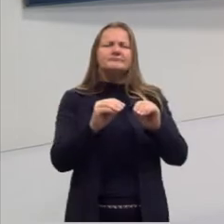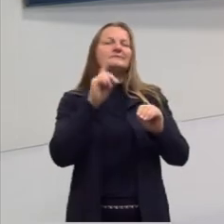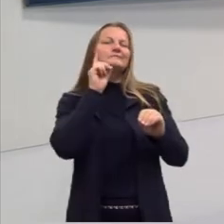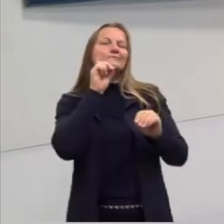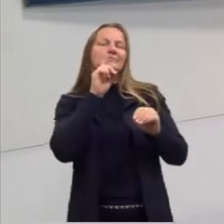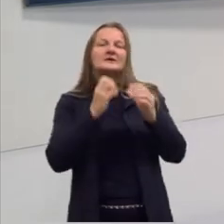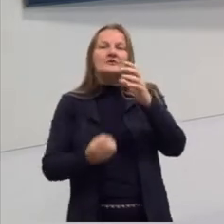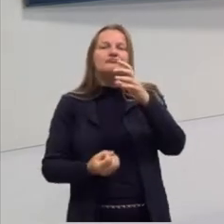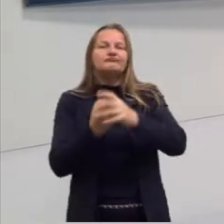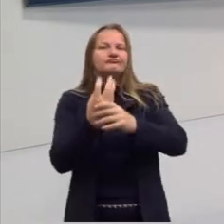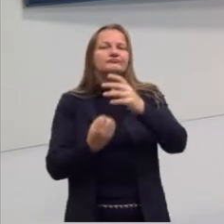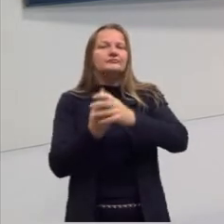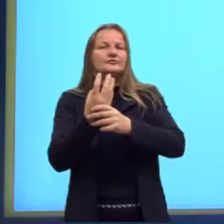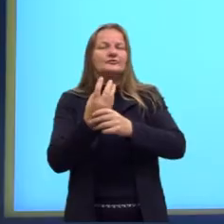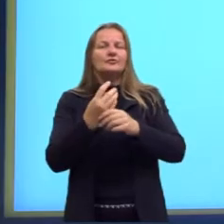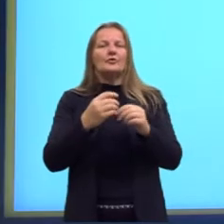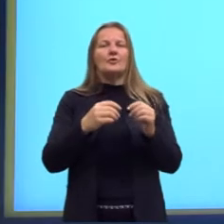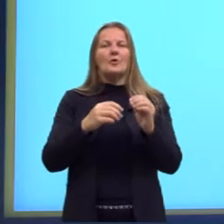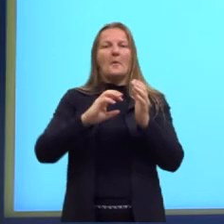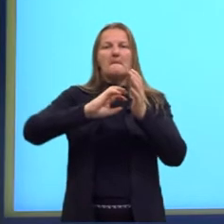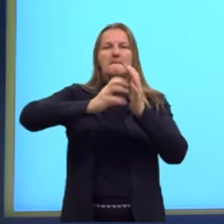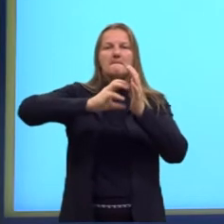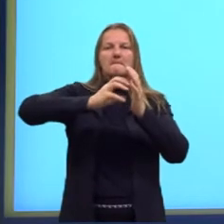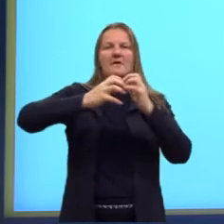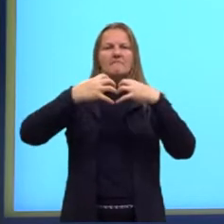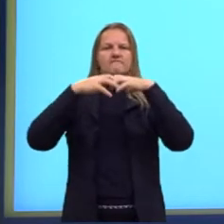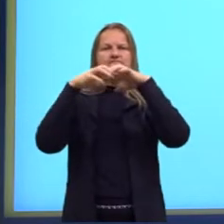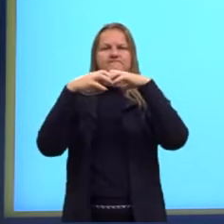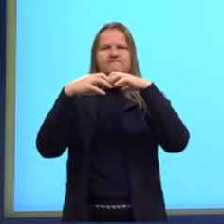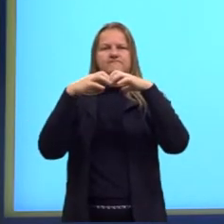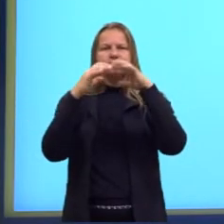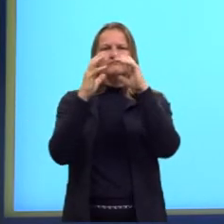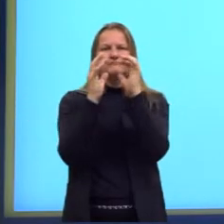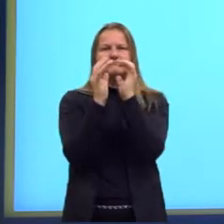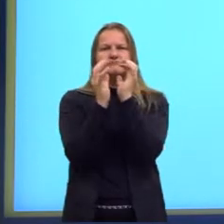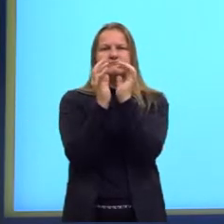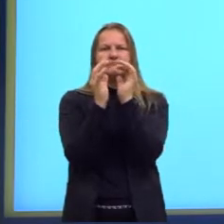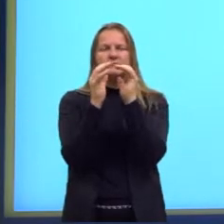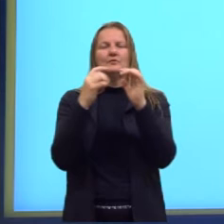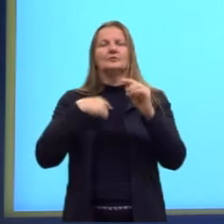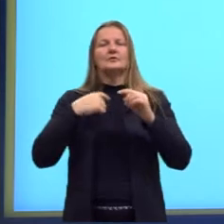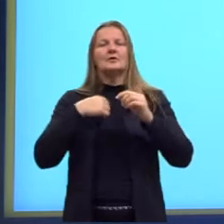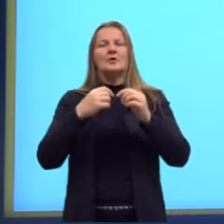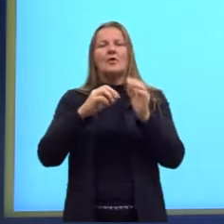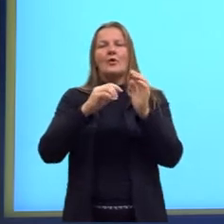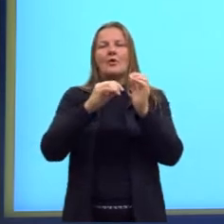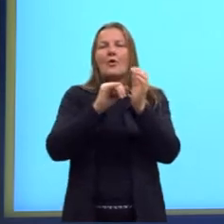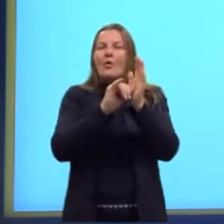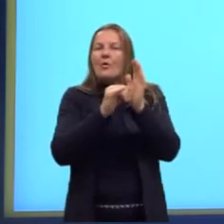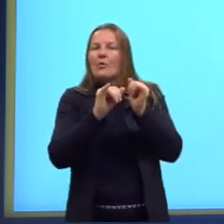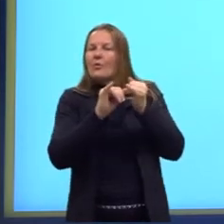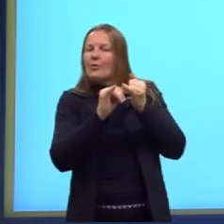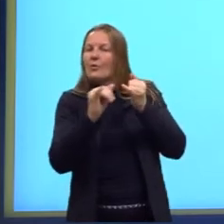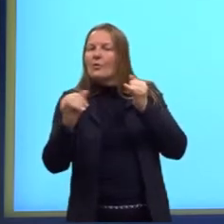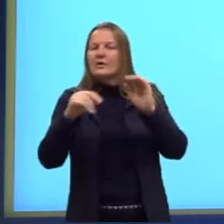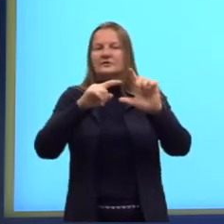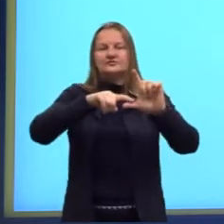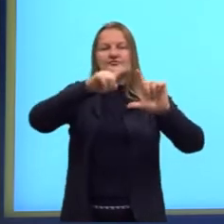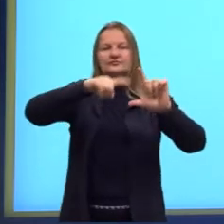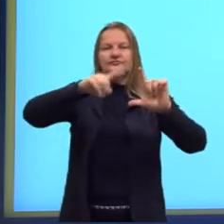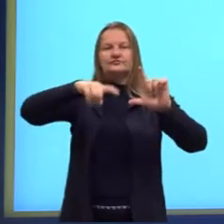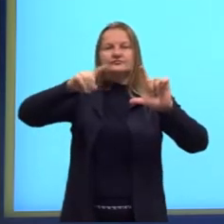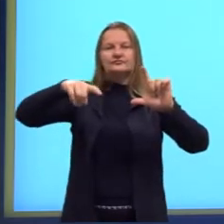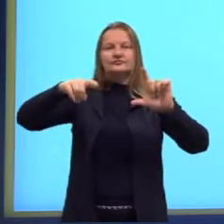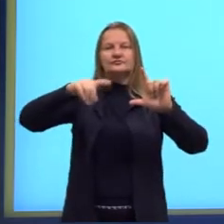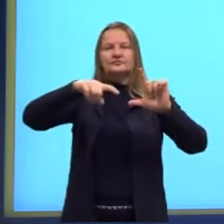né com corrente alternada né então de certa forma ele foi um pouco não lembrado